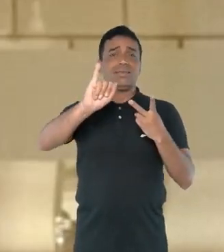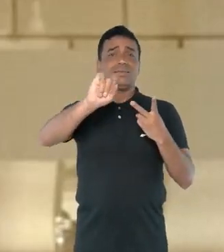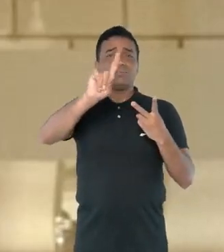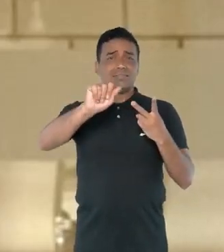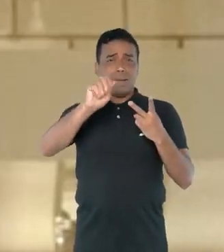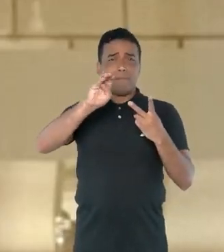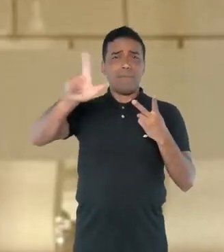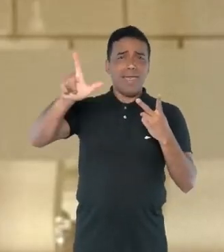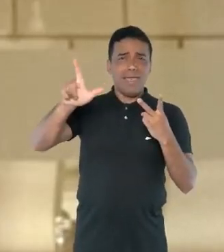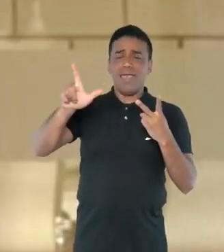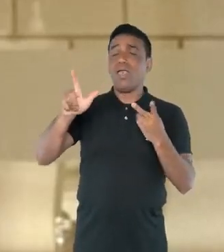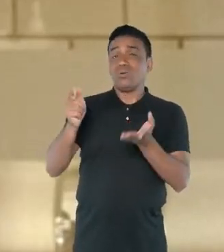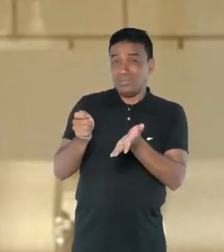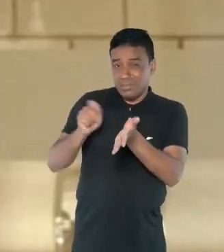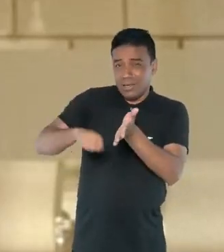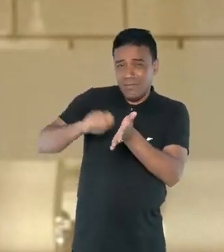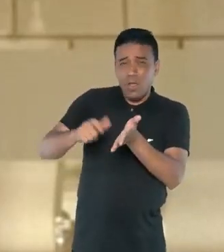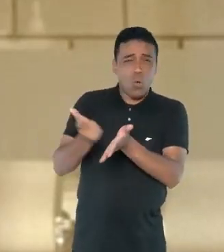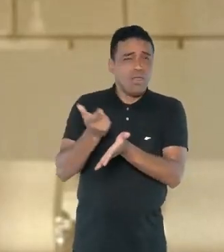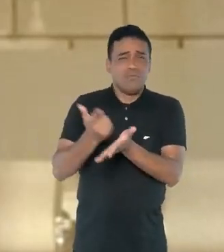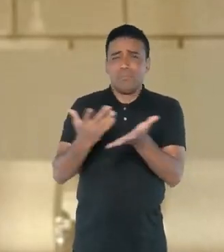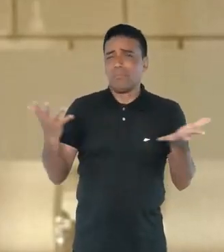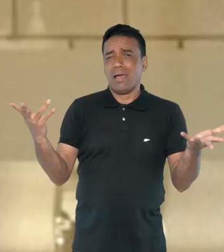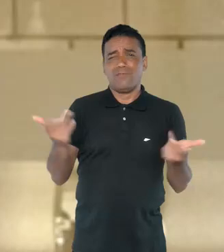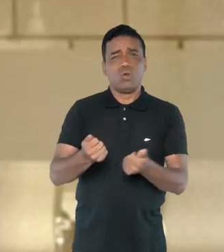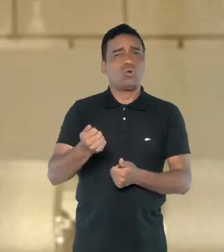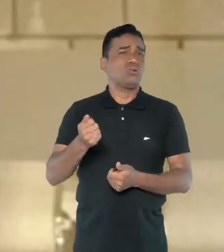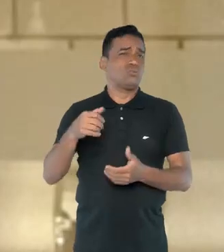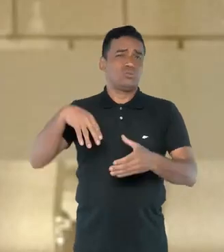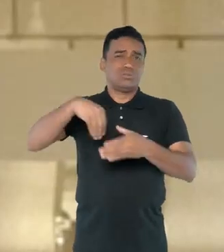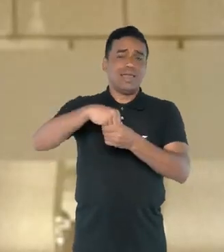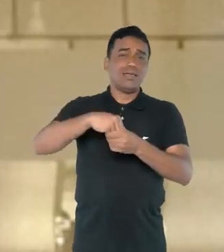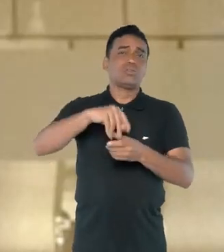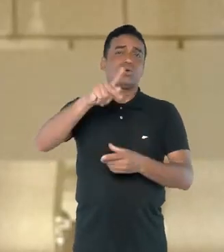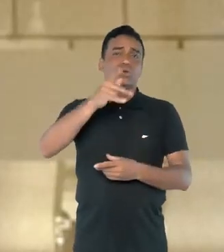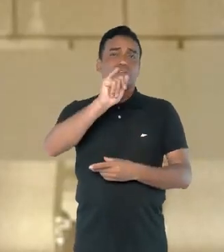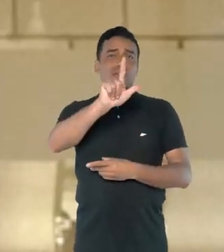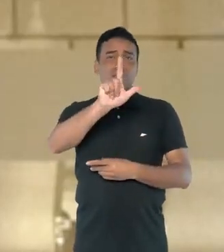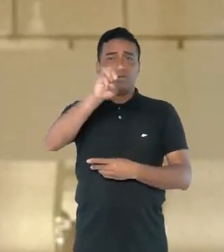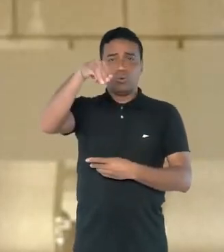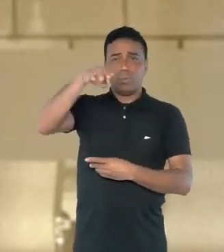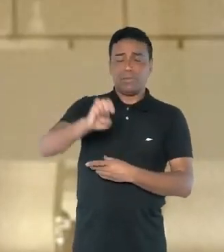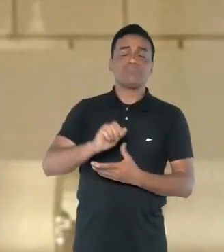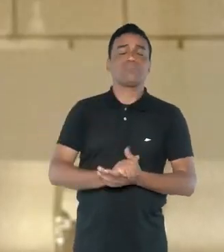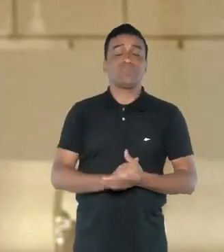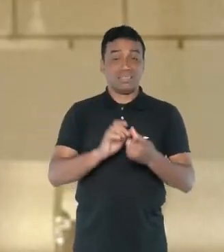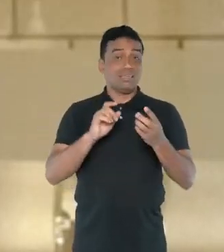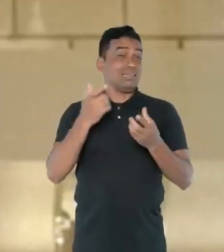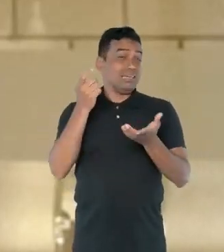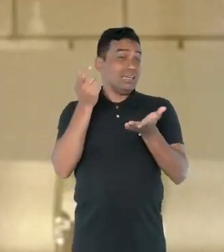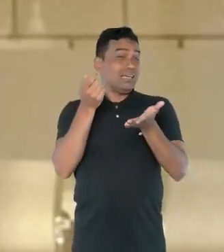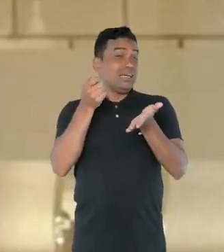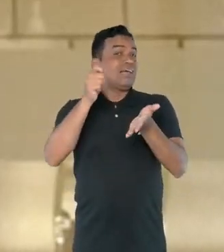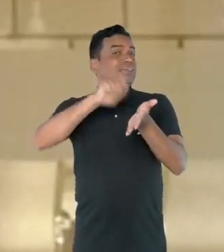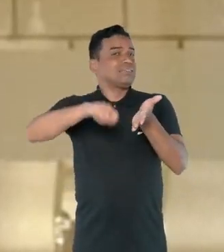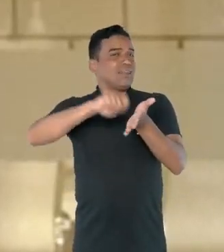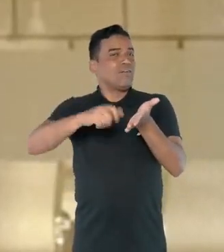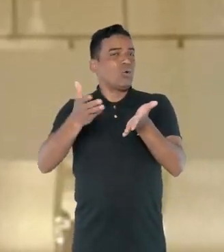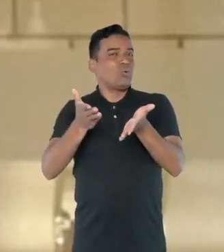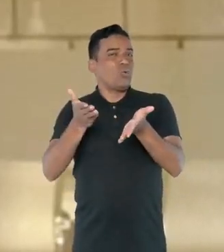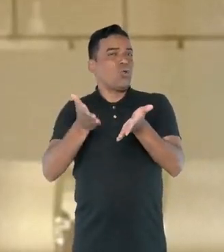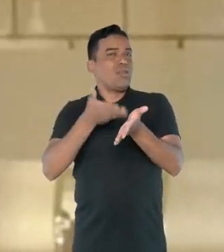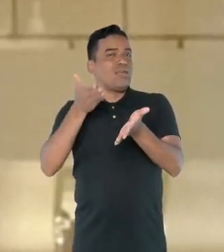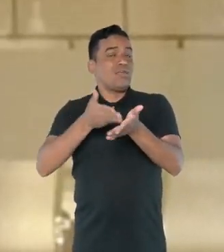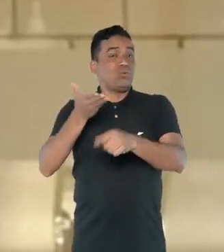escreveu, né, um livro belíssimo recentemente sobre o Hilme, que concorreu ao Jabuti agora, e escreveu um ensaio